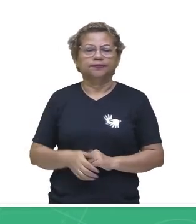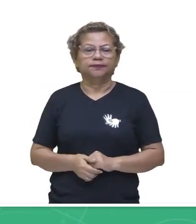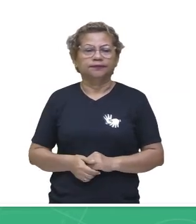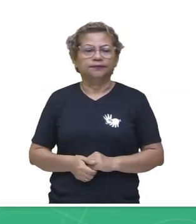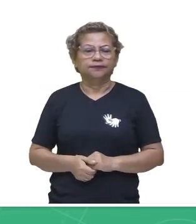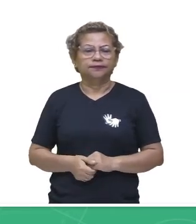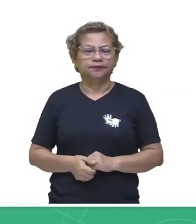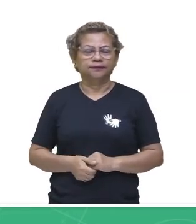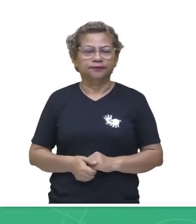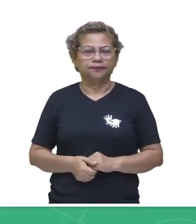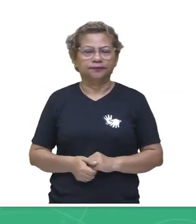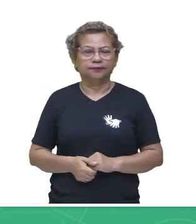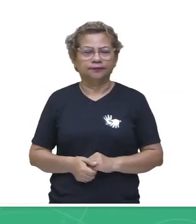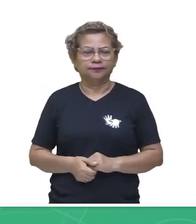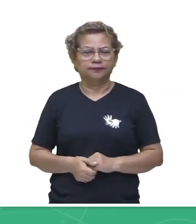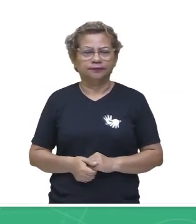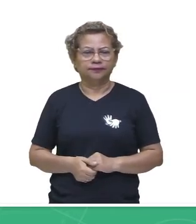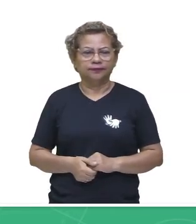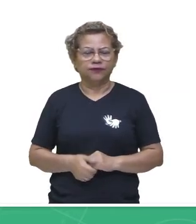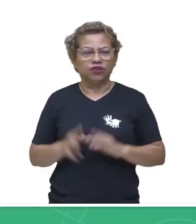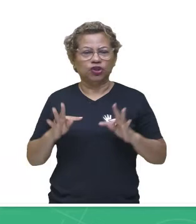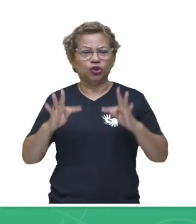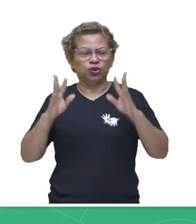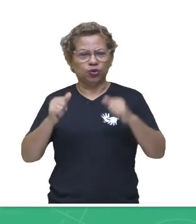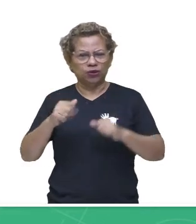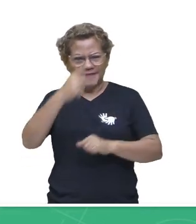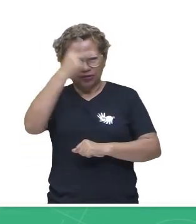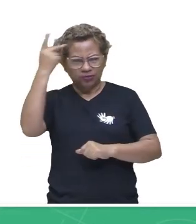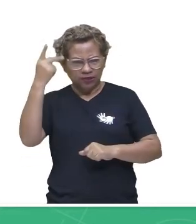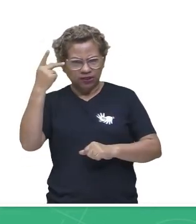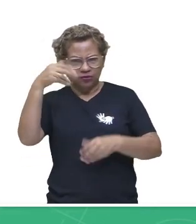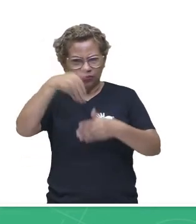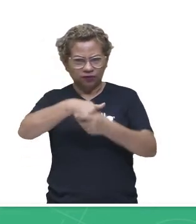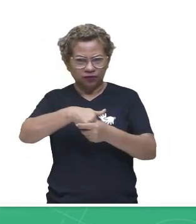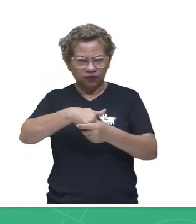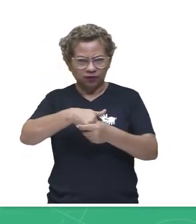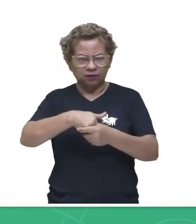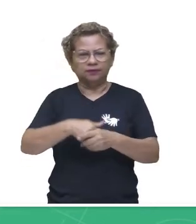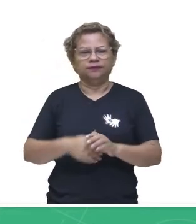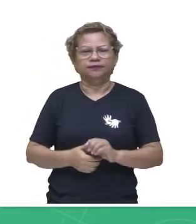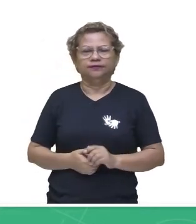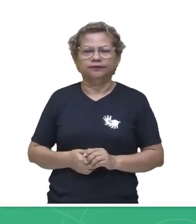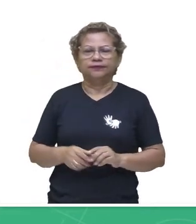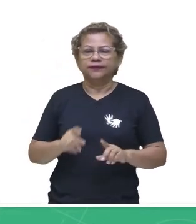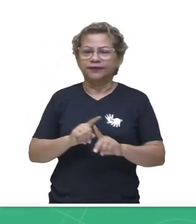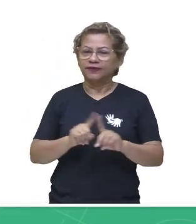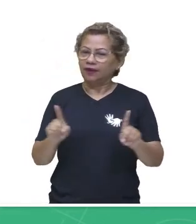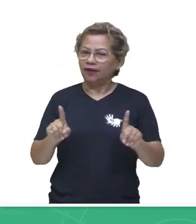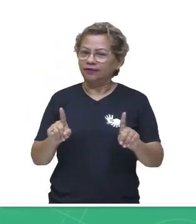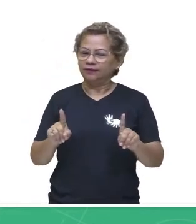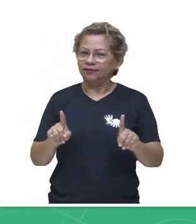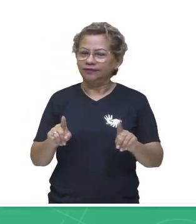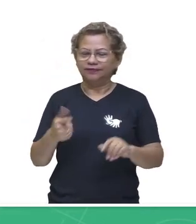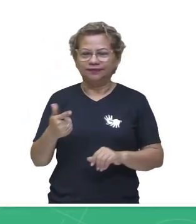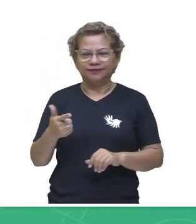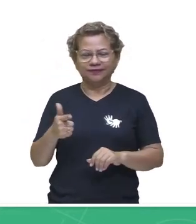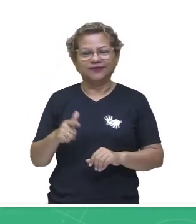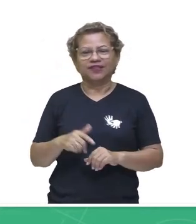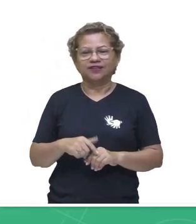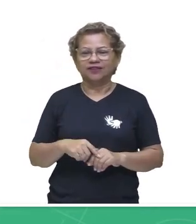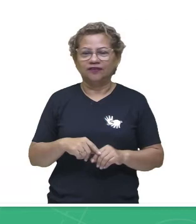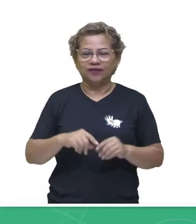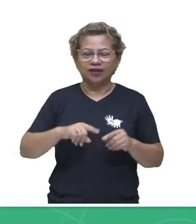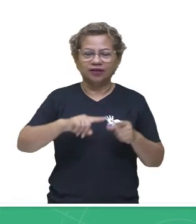anos passaram a ter direito ao voto. O que vocês acham? Não, gente. Essa aí a gente já vai eliminar